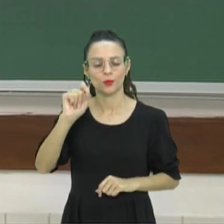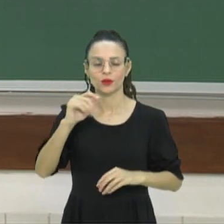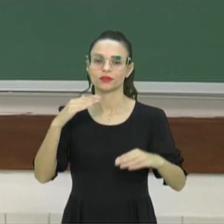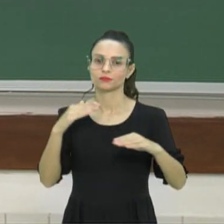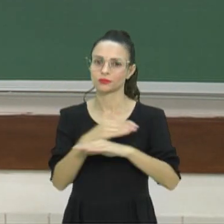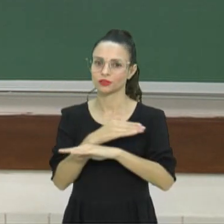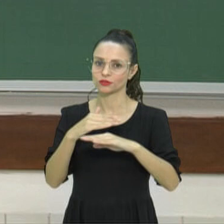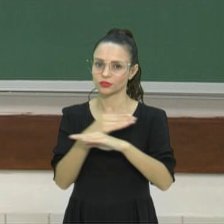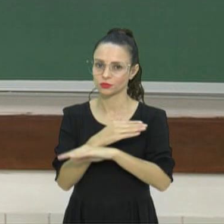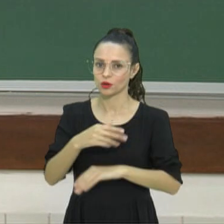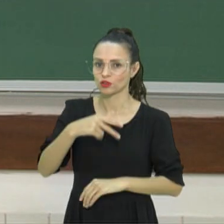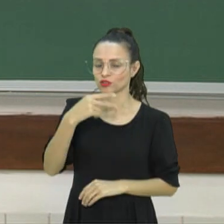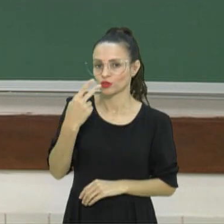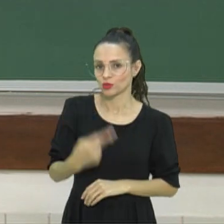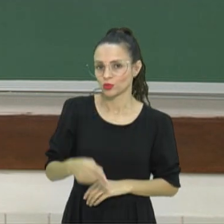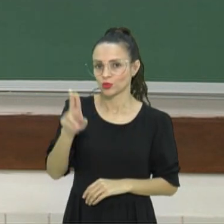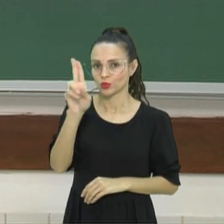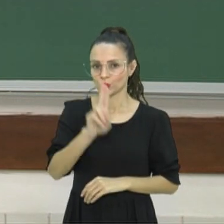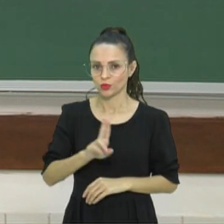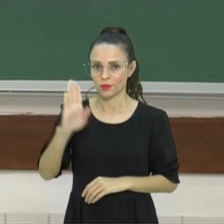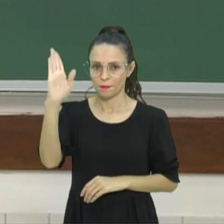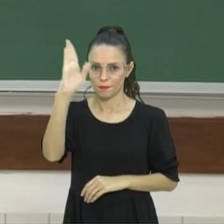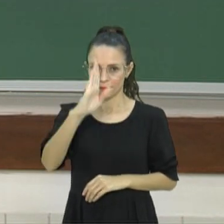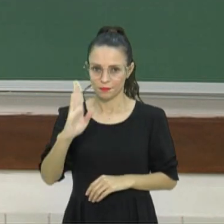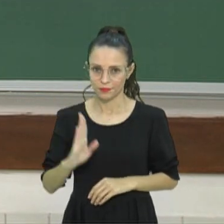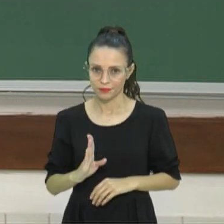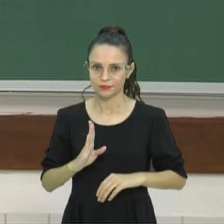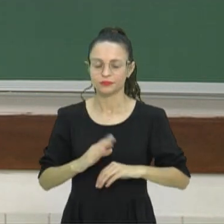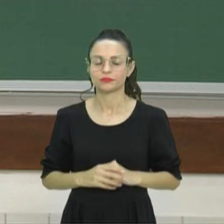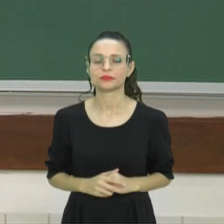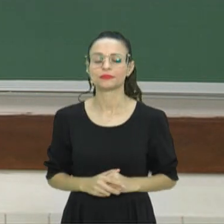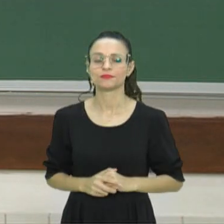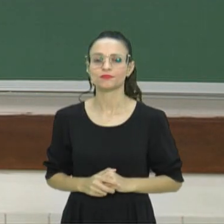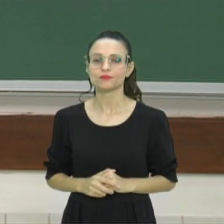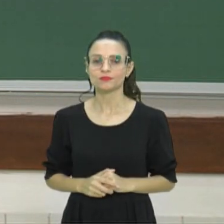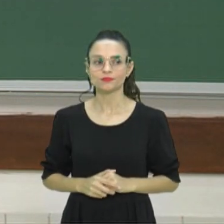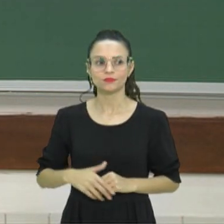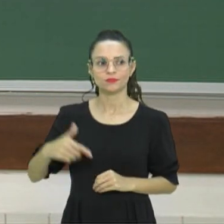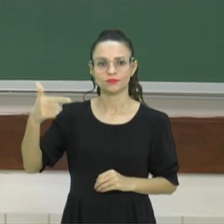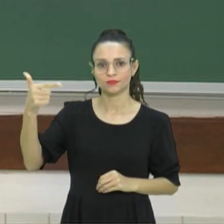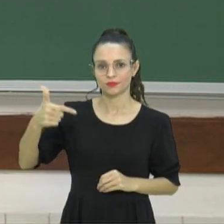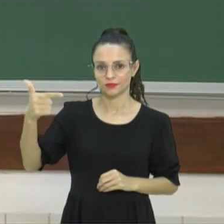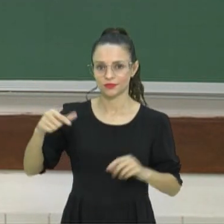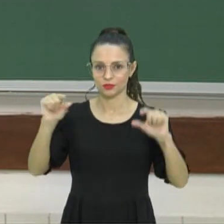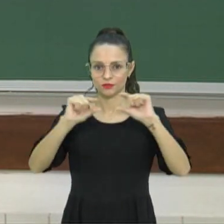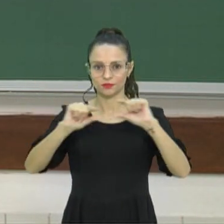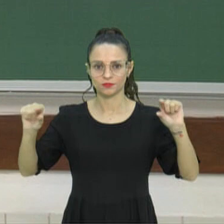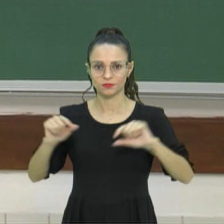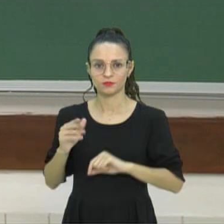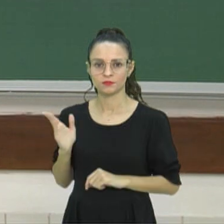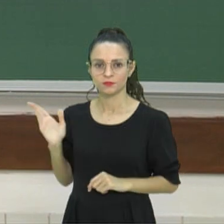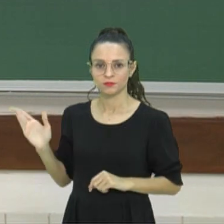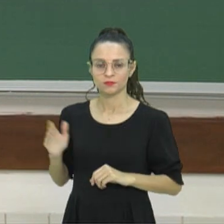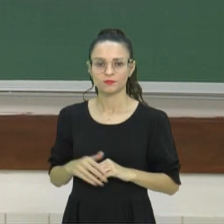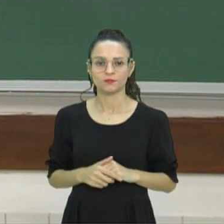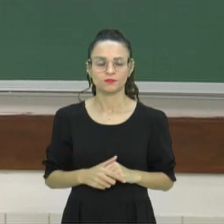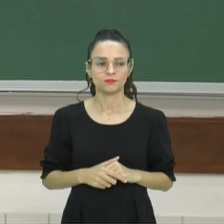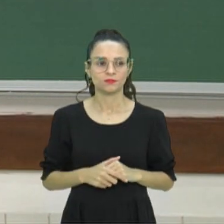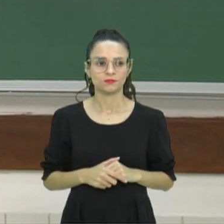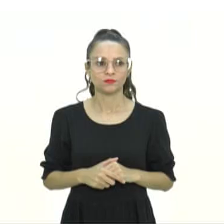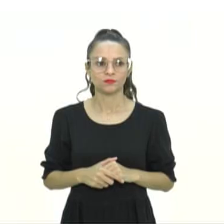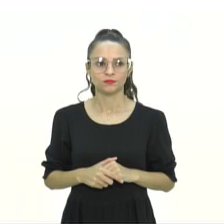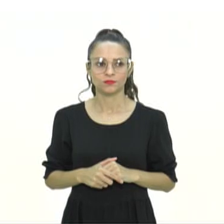principal meio de transporte utilizado no Brasil. Bom, vamos então para a segunda frase. A segunda afirmação diz